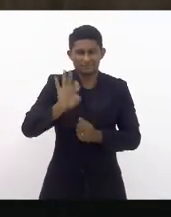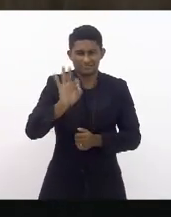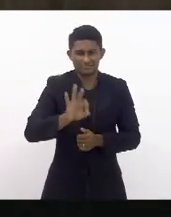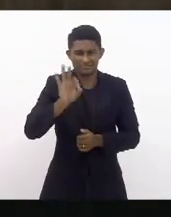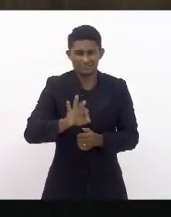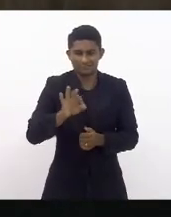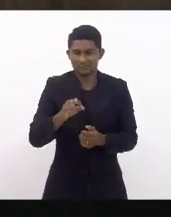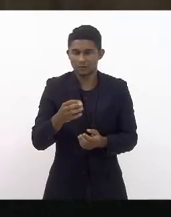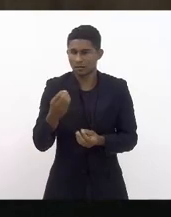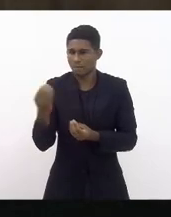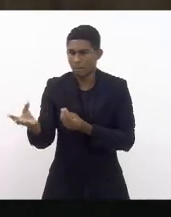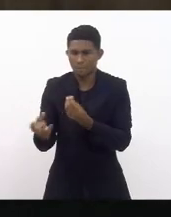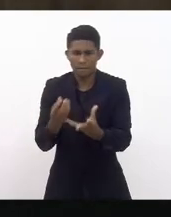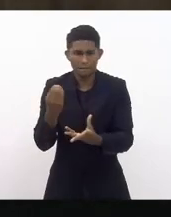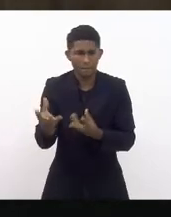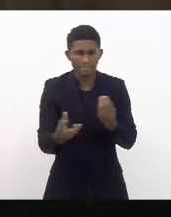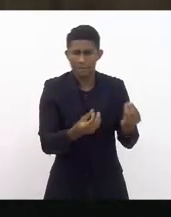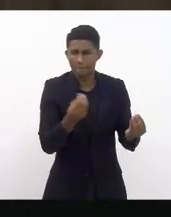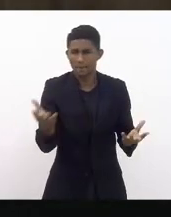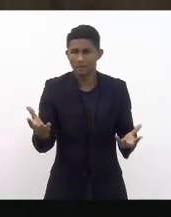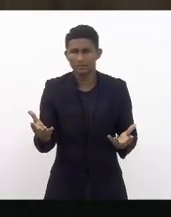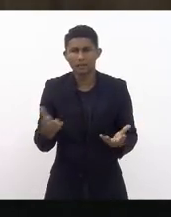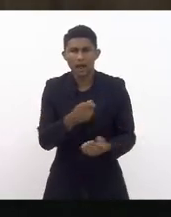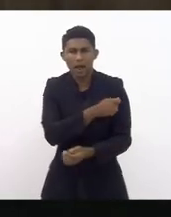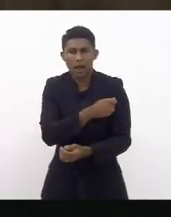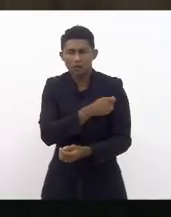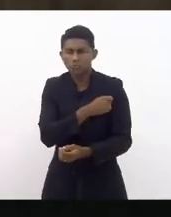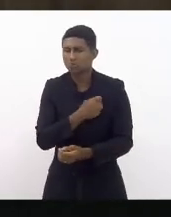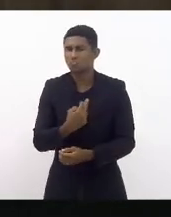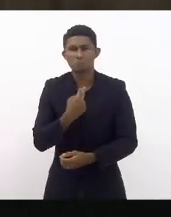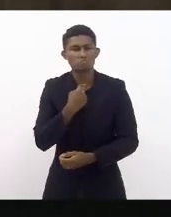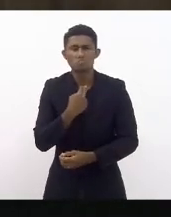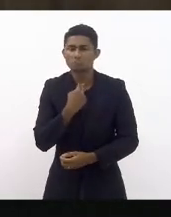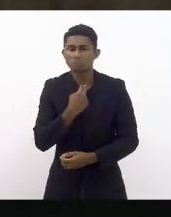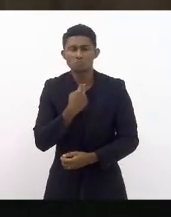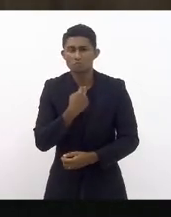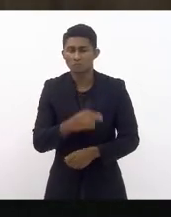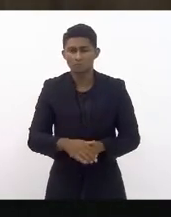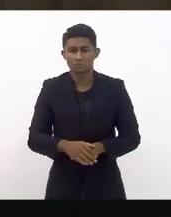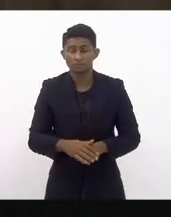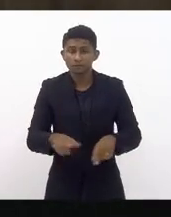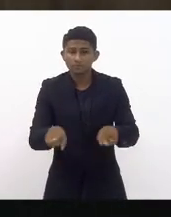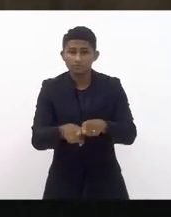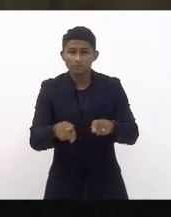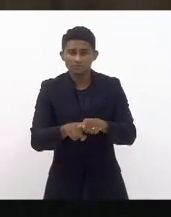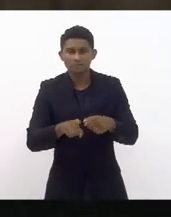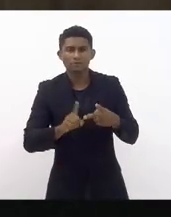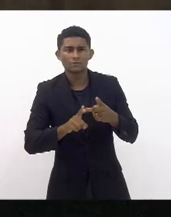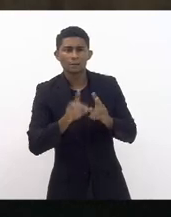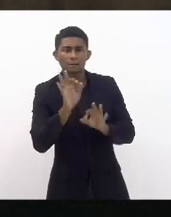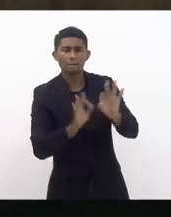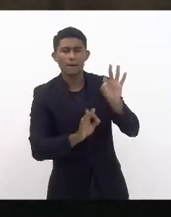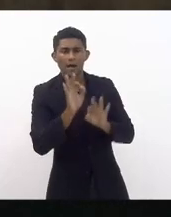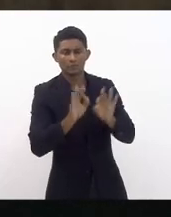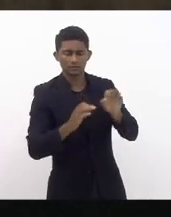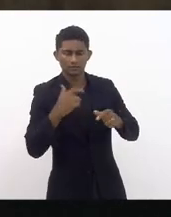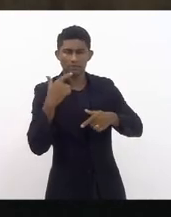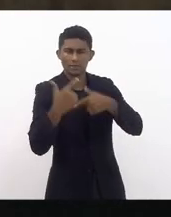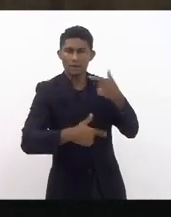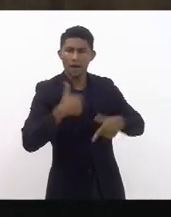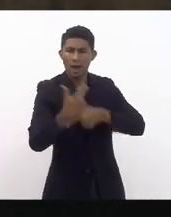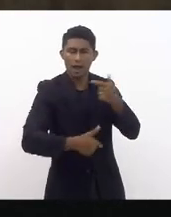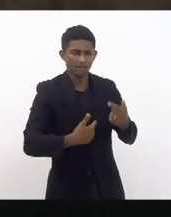Não é garantido ter o plano de cargos, carreiras e salários para os